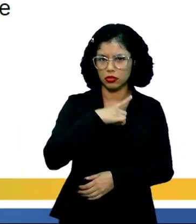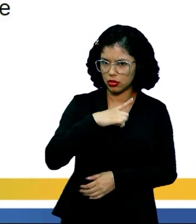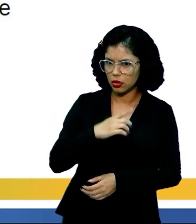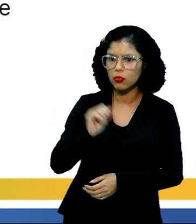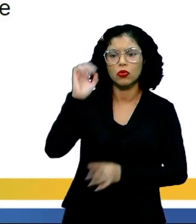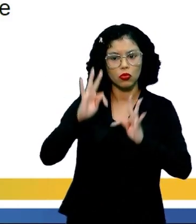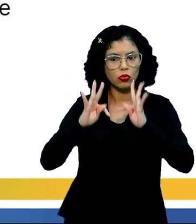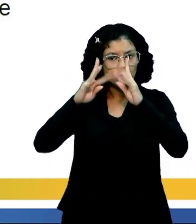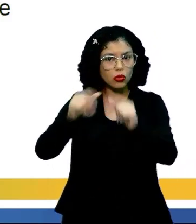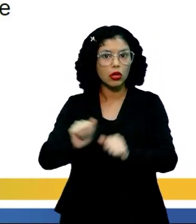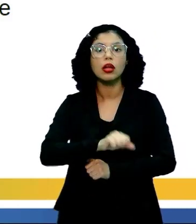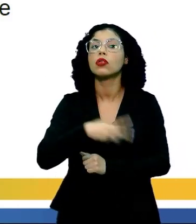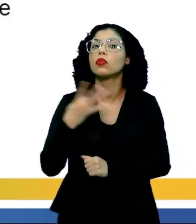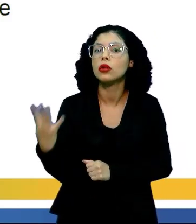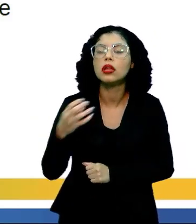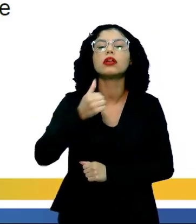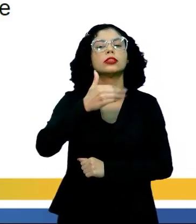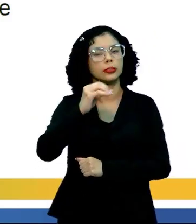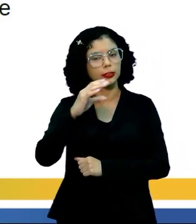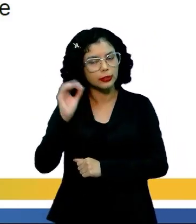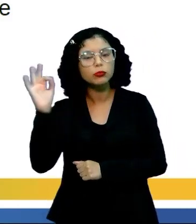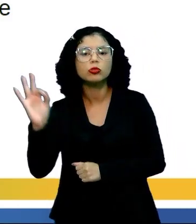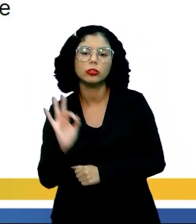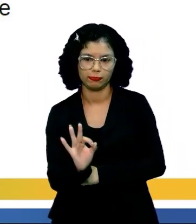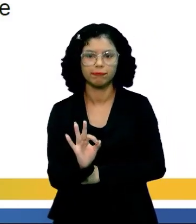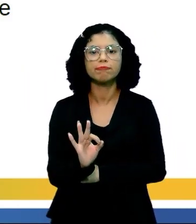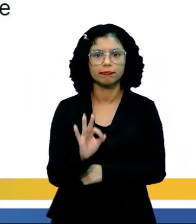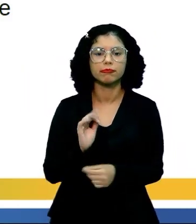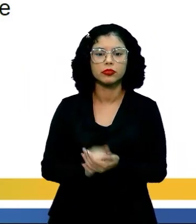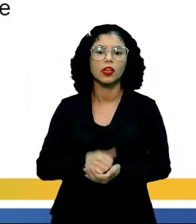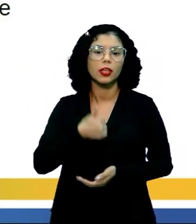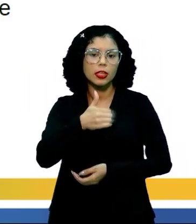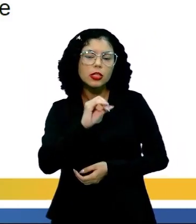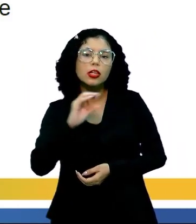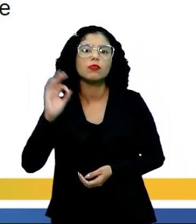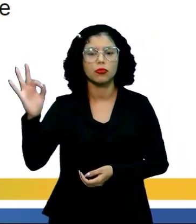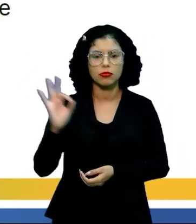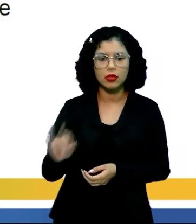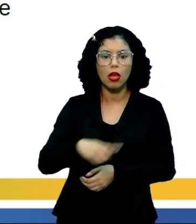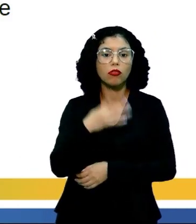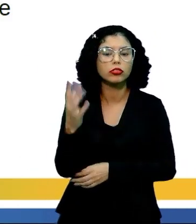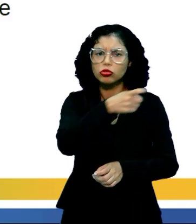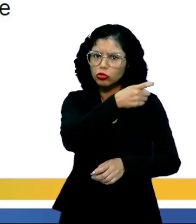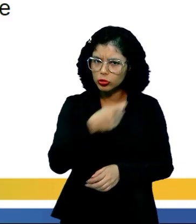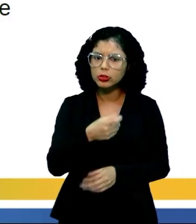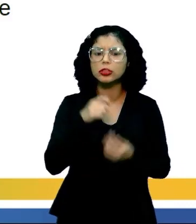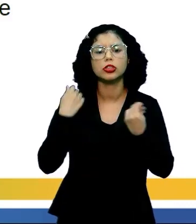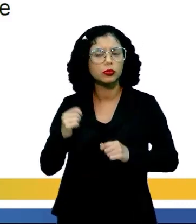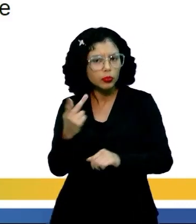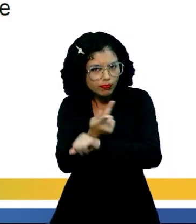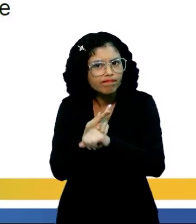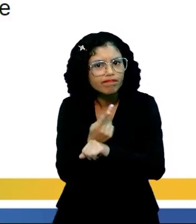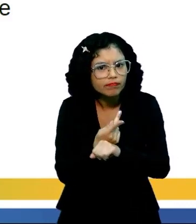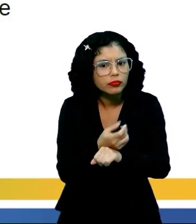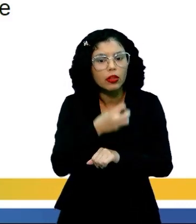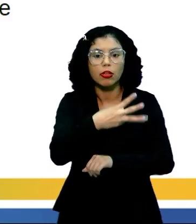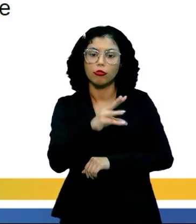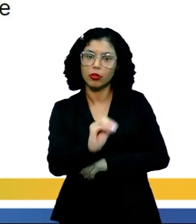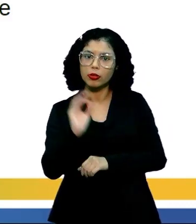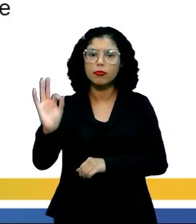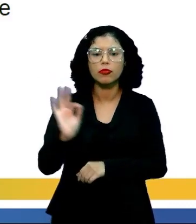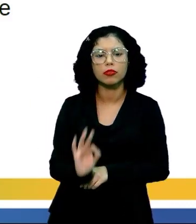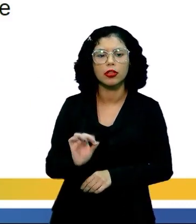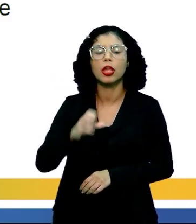valor total, que é quanto? 100%. 100% é a quantia X que eu estou à procura e